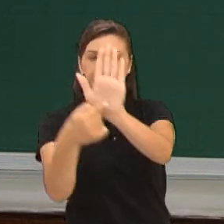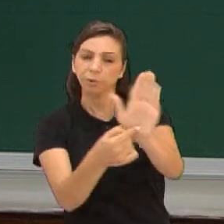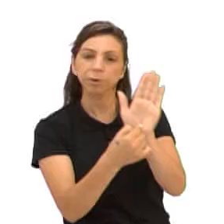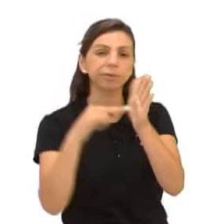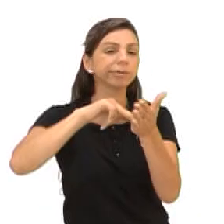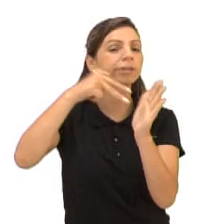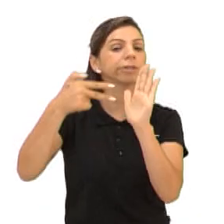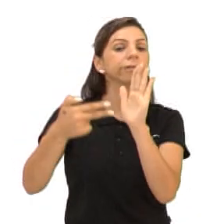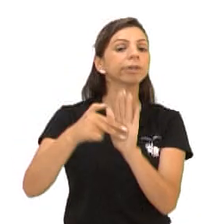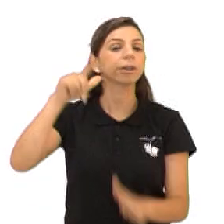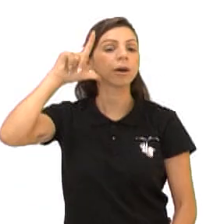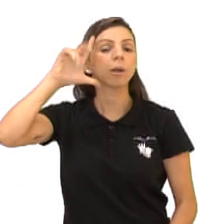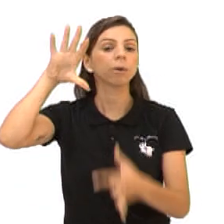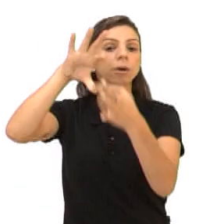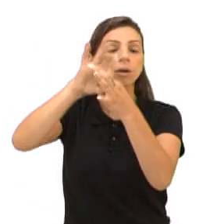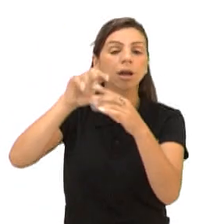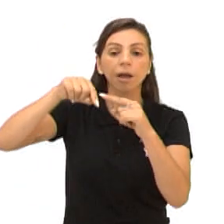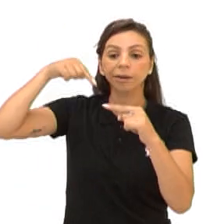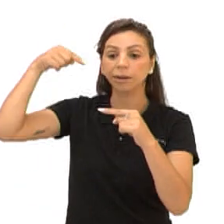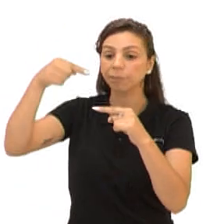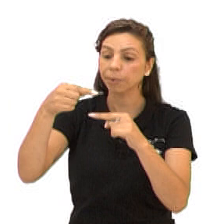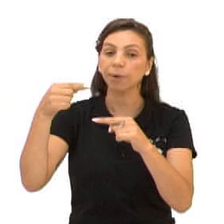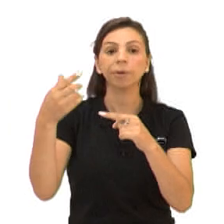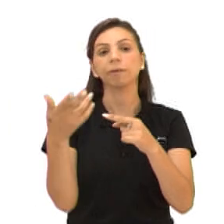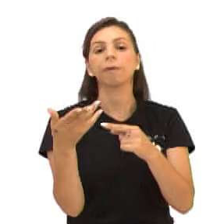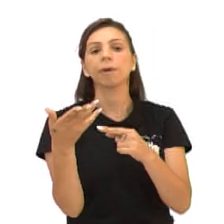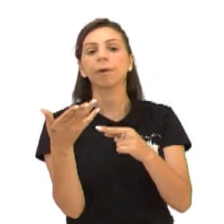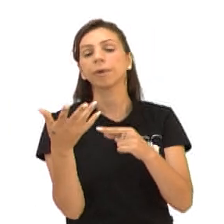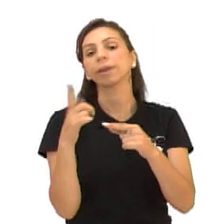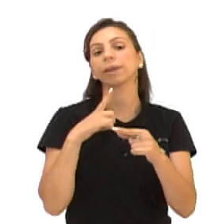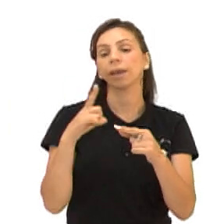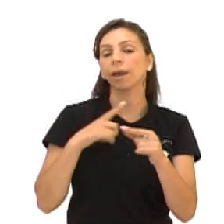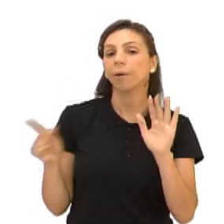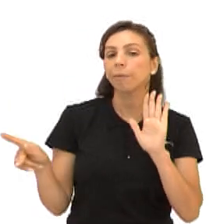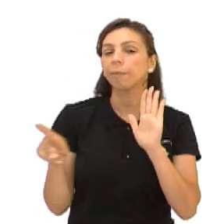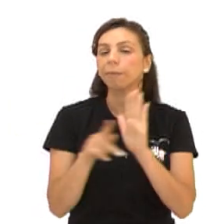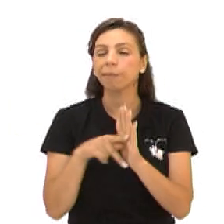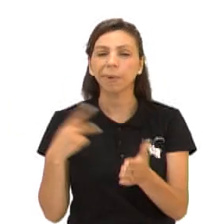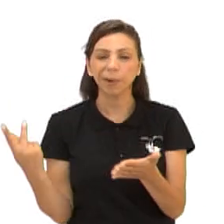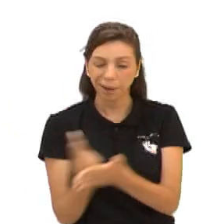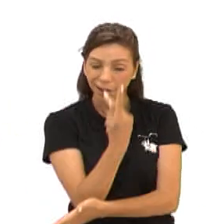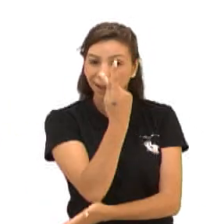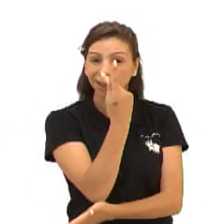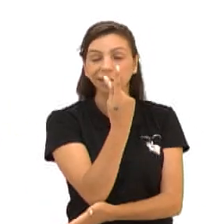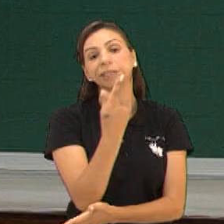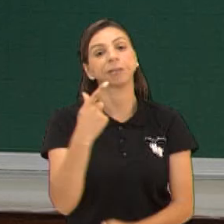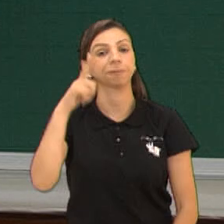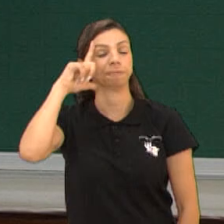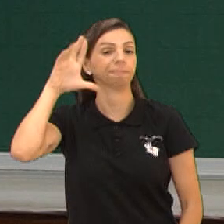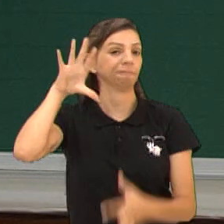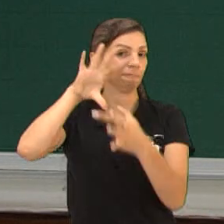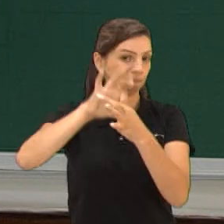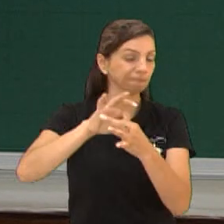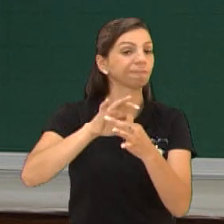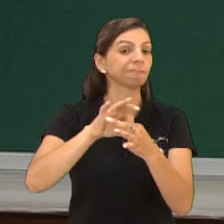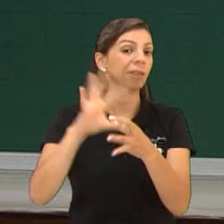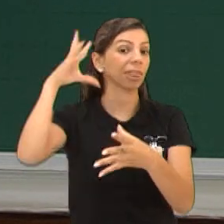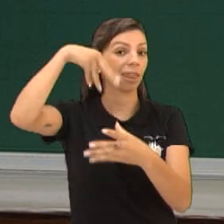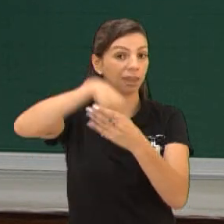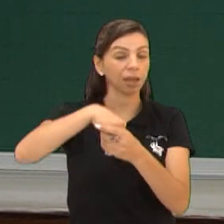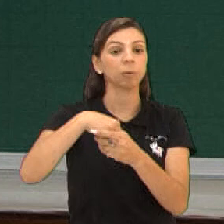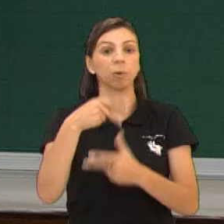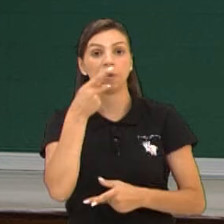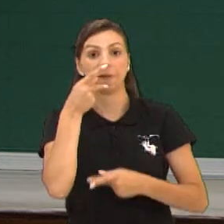É a lógica depois ele denciar as falácias que são condições de equívoco lógico nas nossas falas